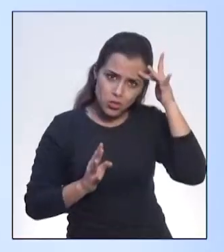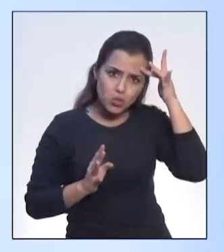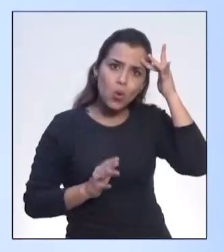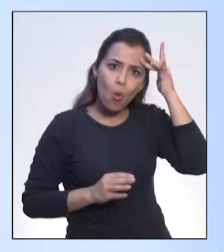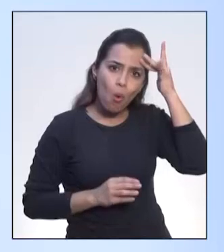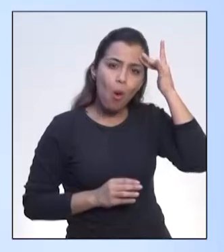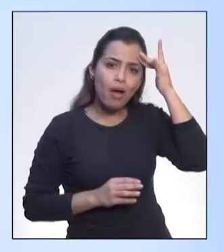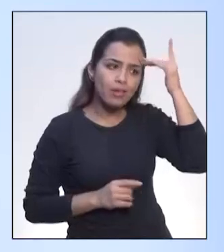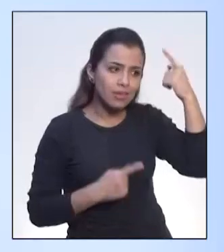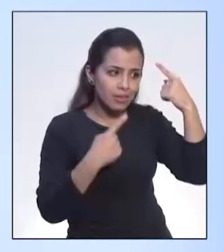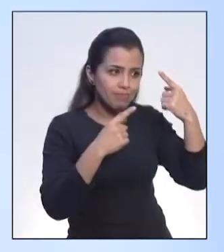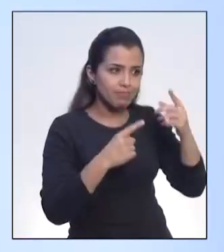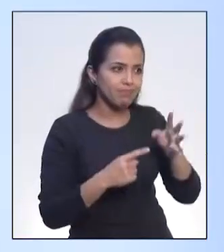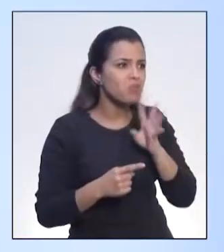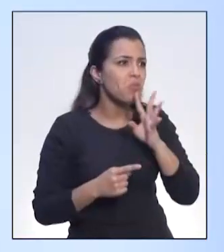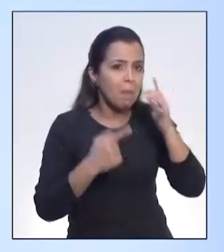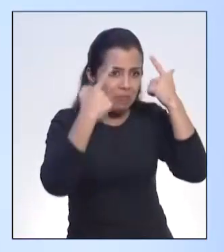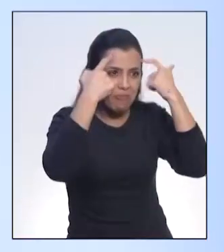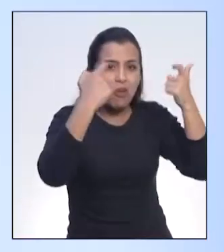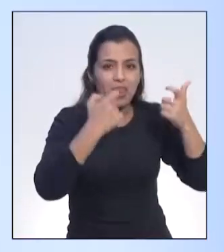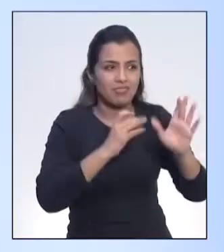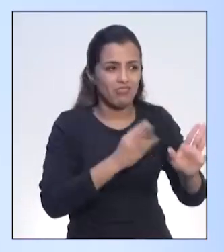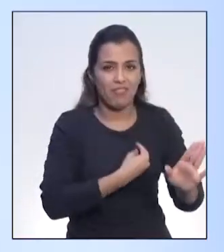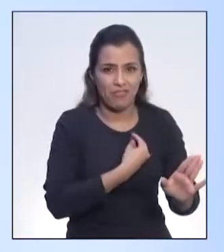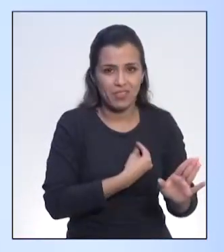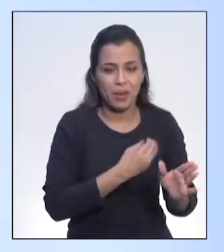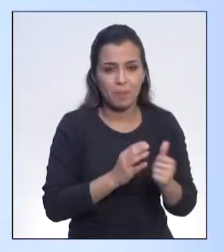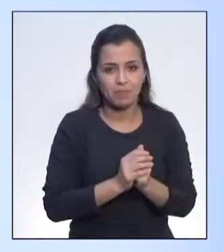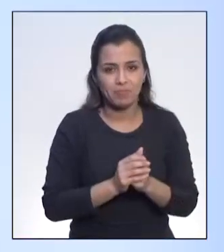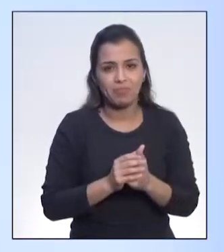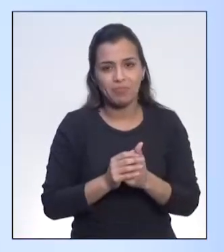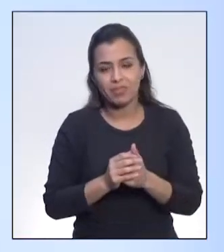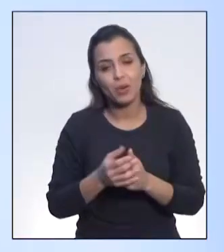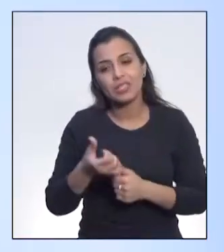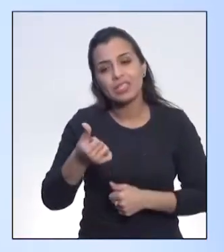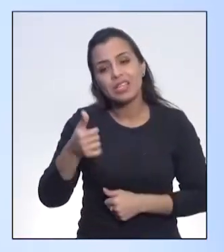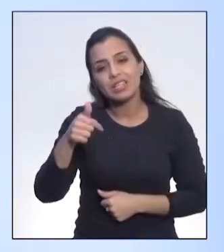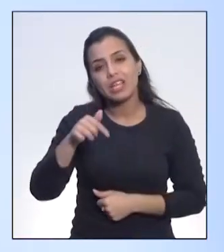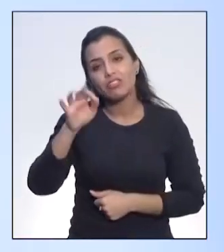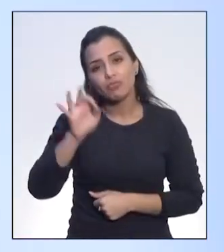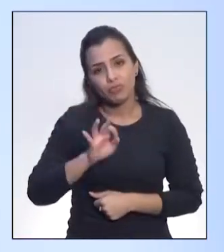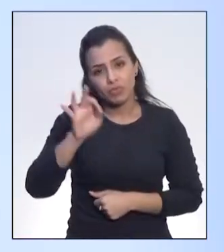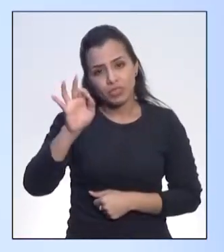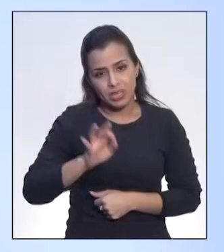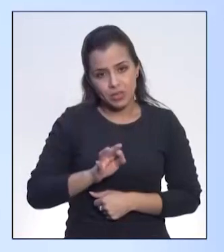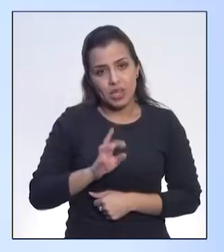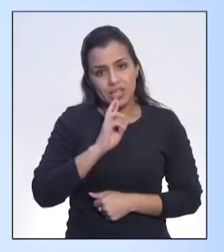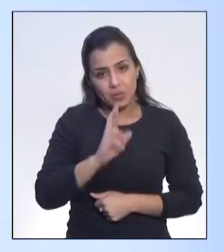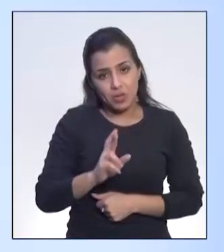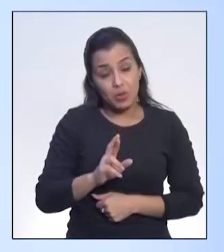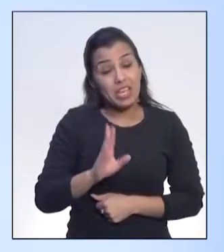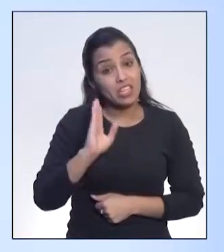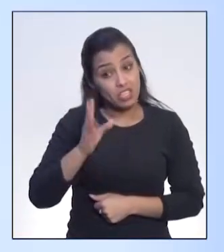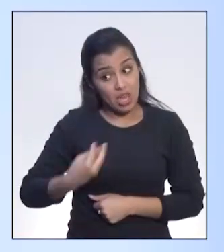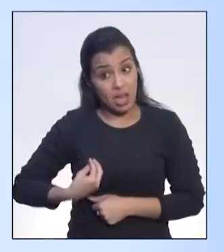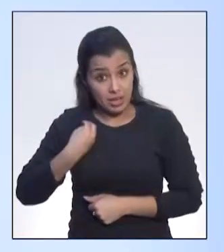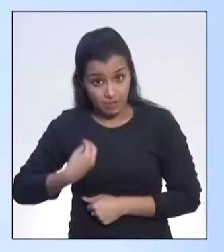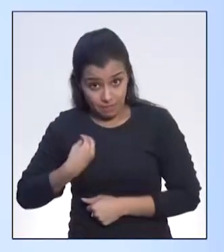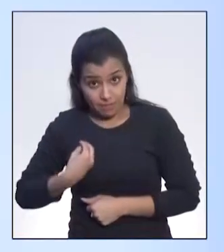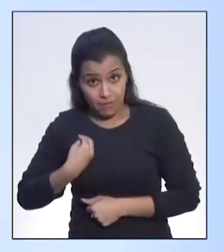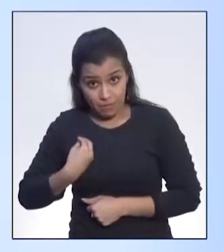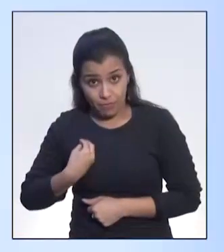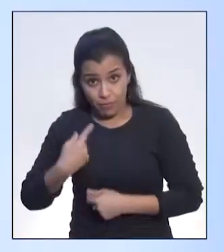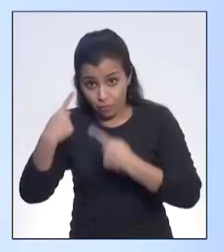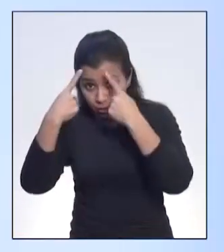das entrevistadas falaram que conhecem alguém, ou elas mesmas foram vítimas de algum tipo de violência física,